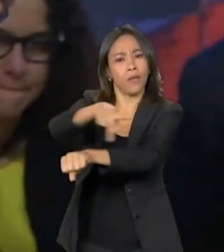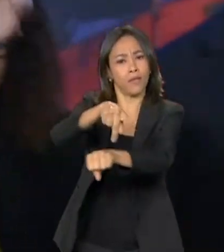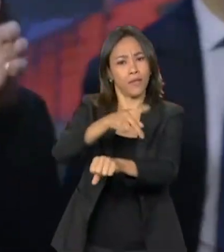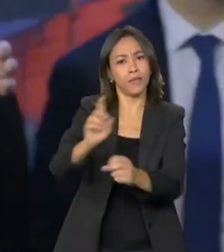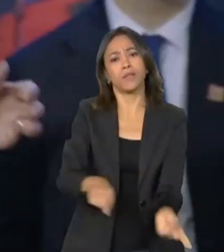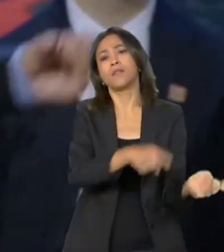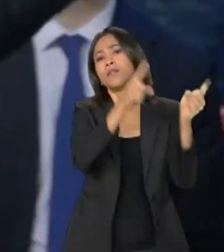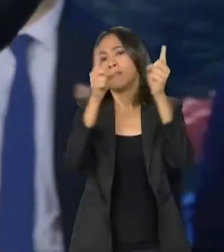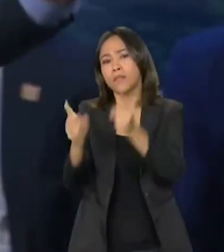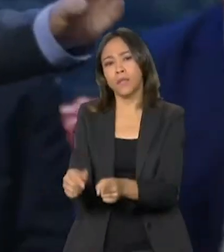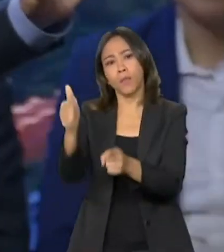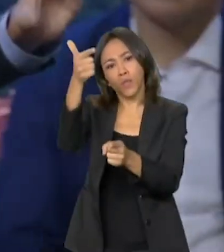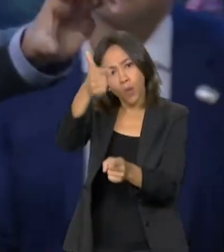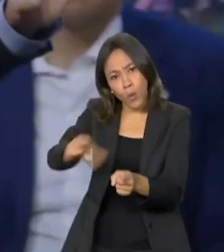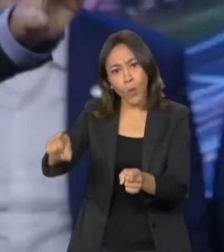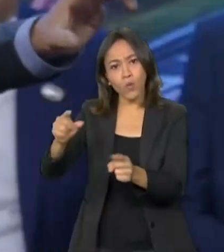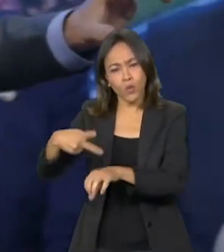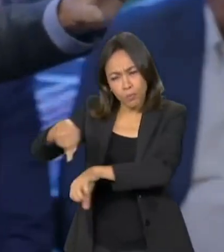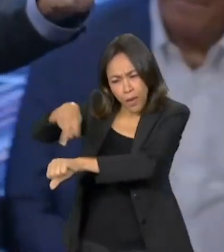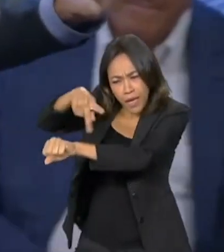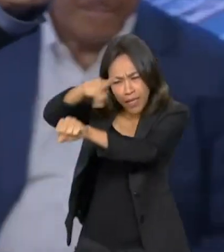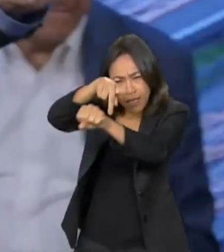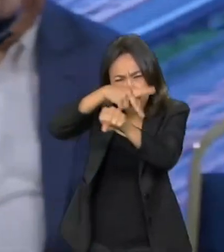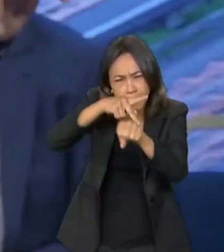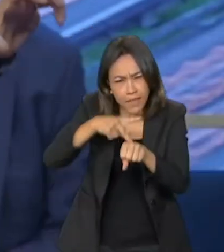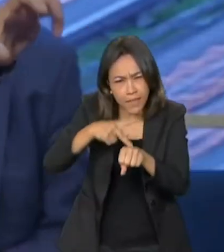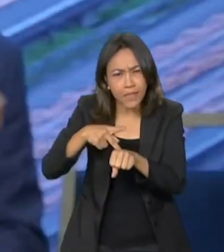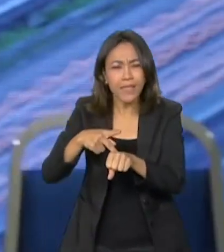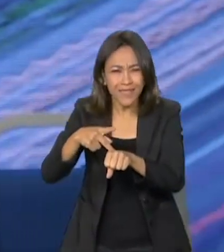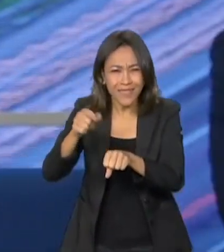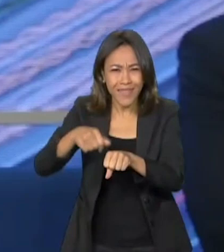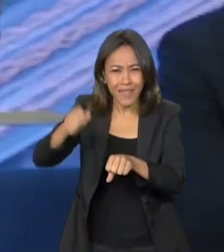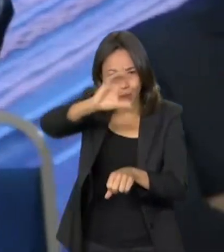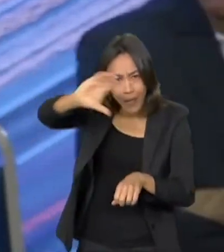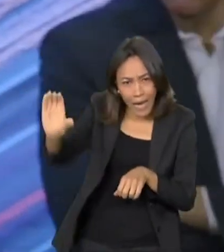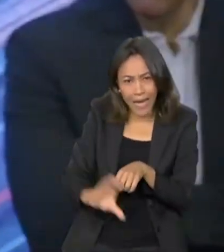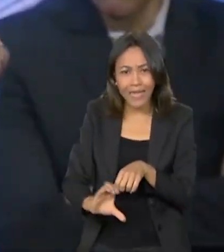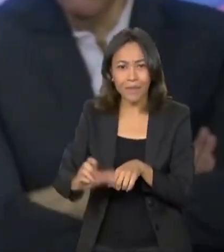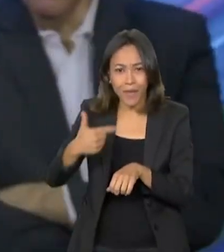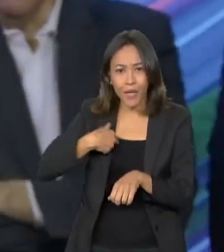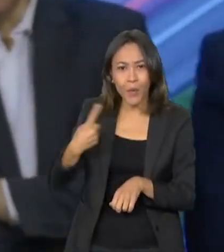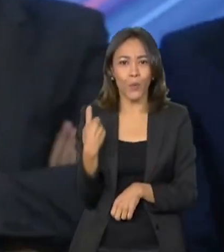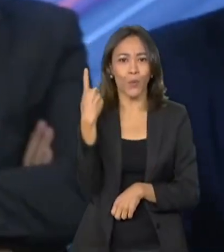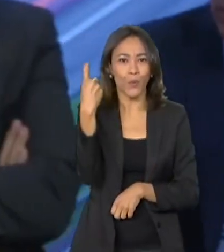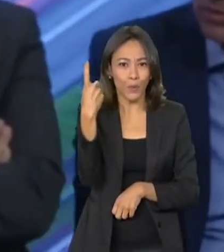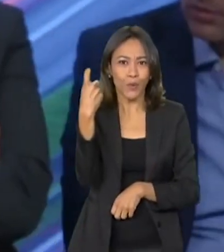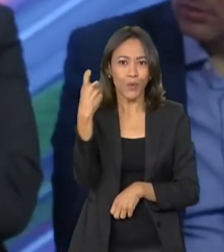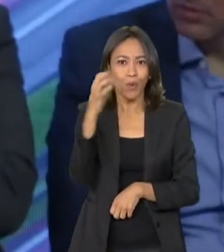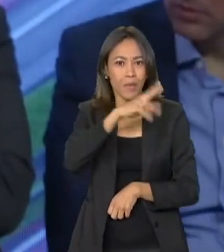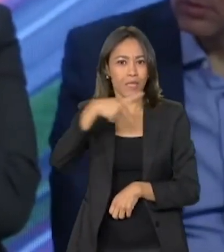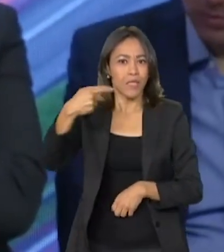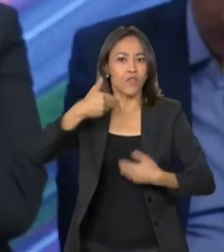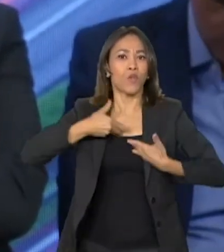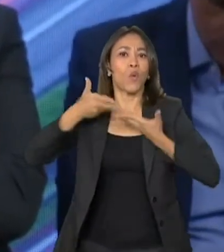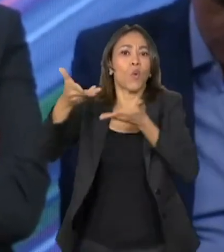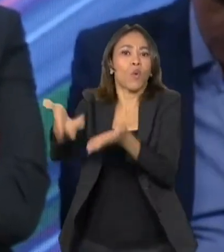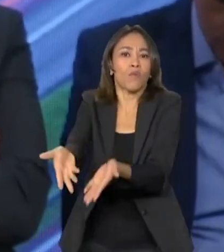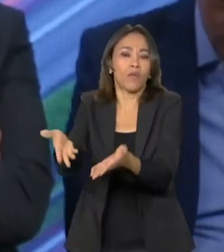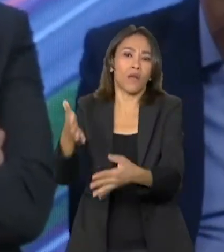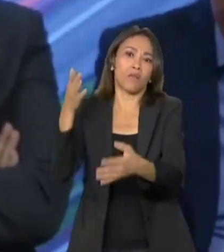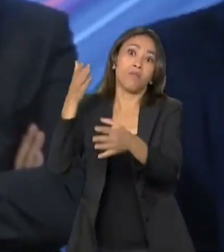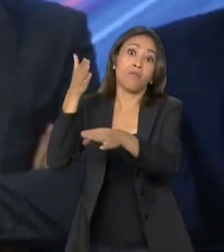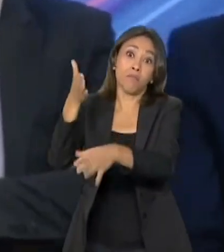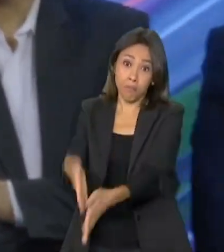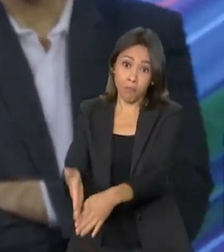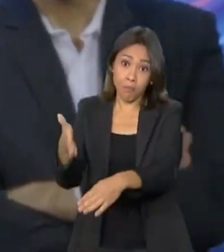com o CARICOM, todos os países, aquelas ilhas do Caribe. Eu sou o único presidente convidado para participar dos encontros